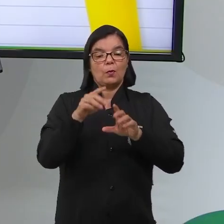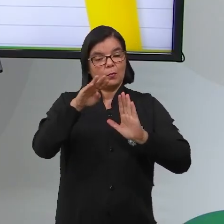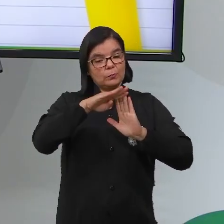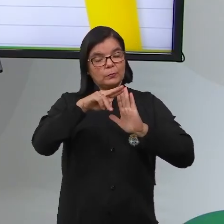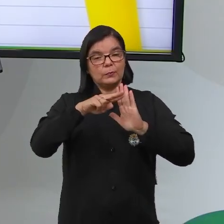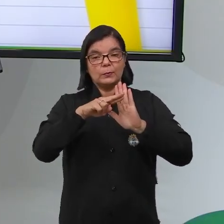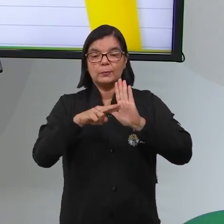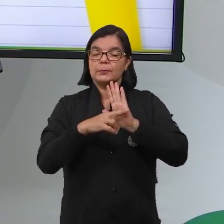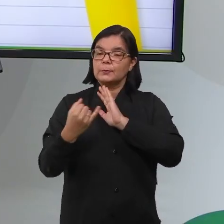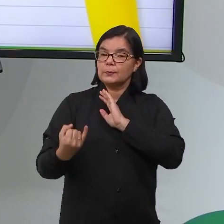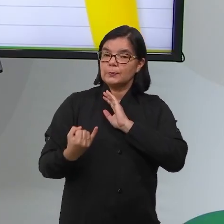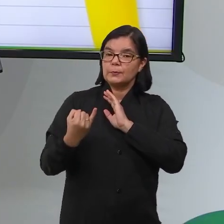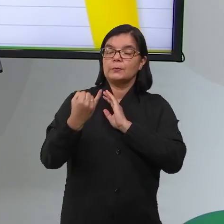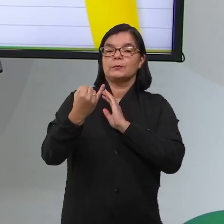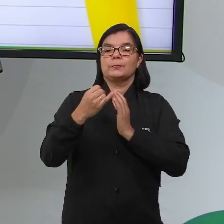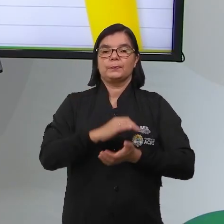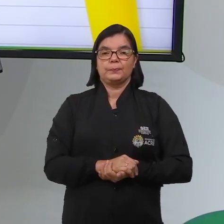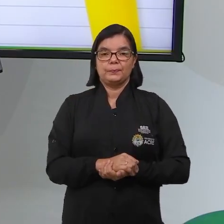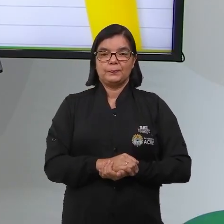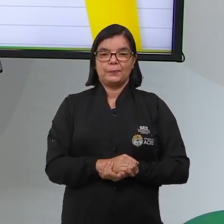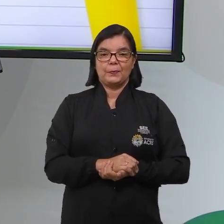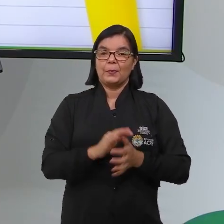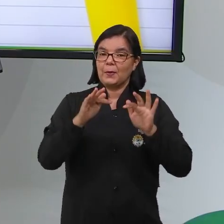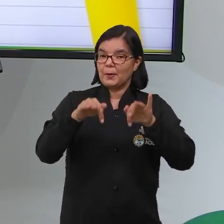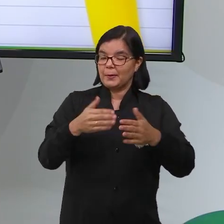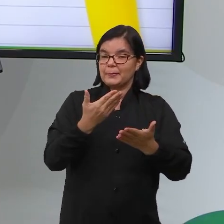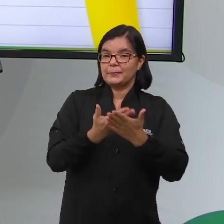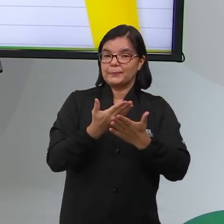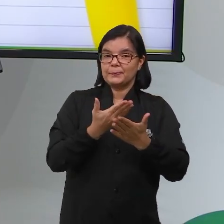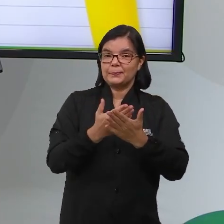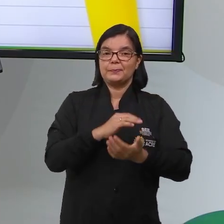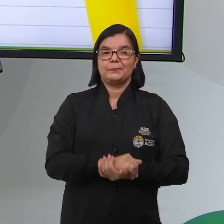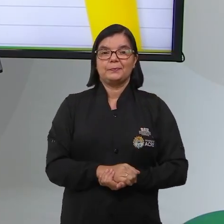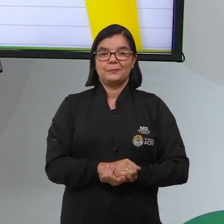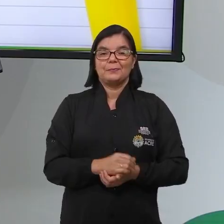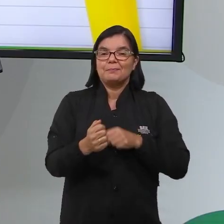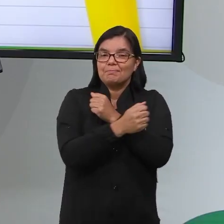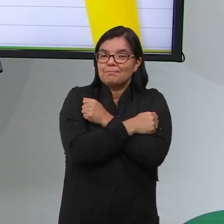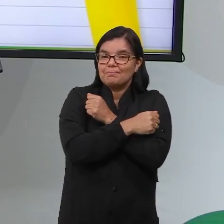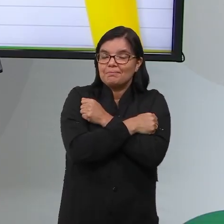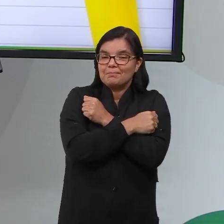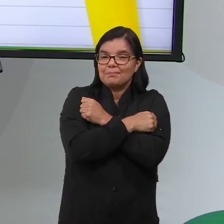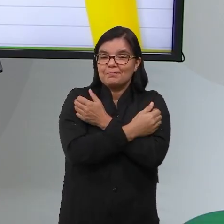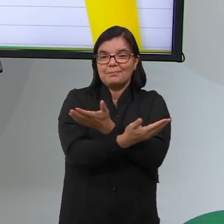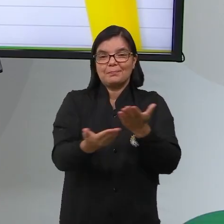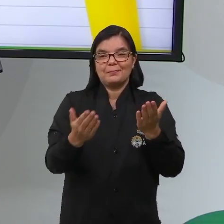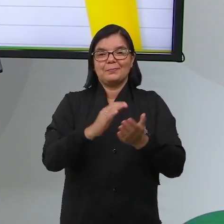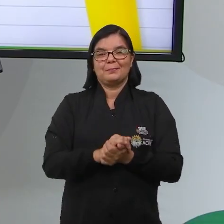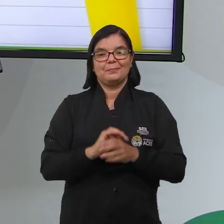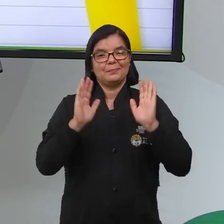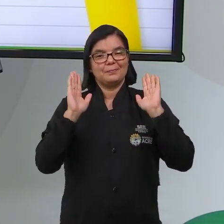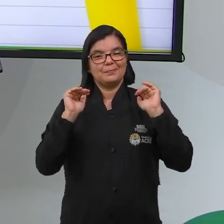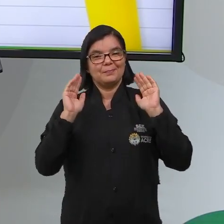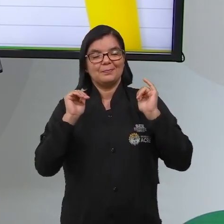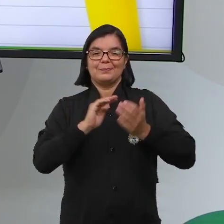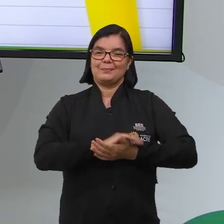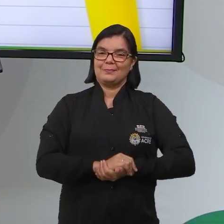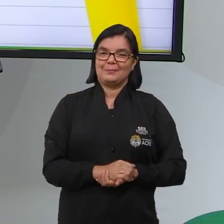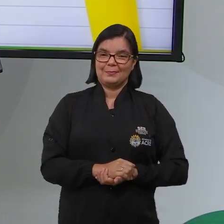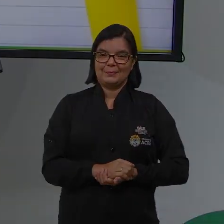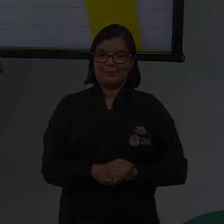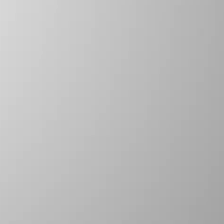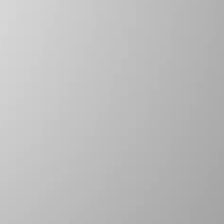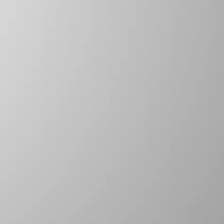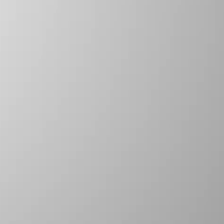critério fundamental para isso. Finalizo esta videoaula, um forte abraço a todos vocês e até a próxima!